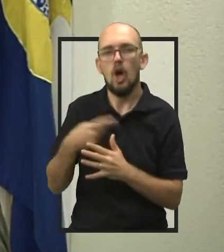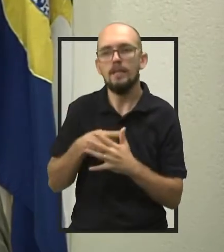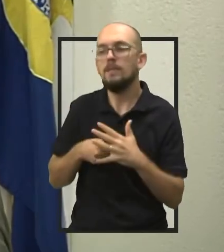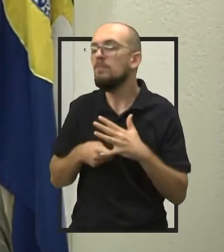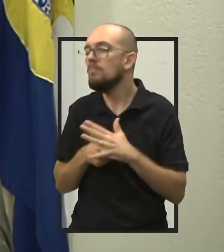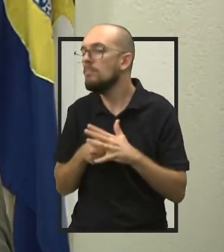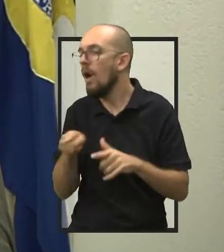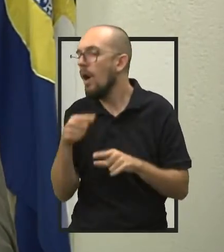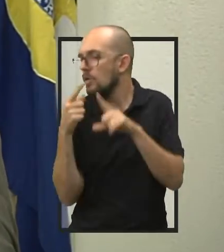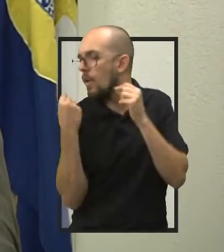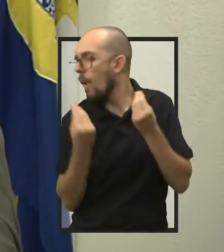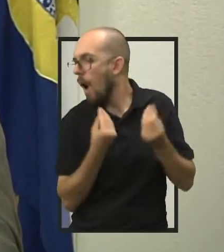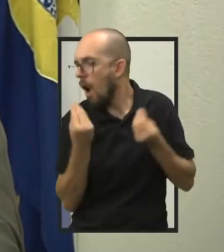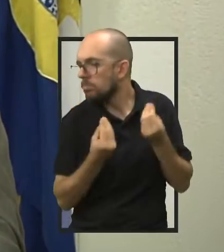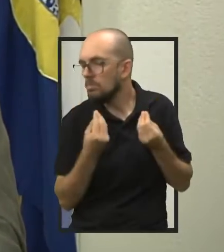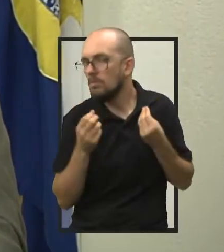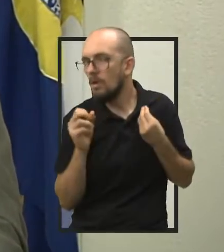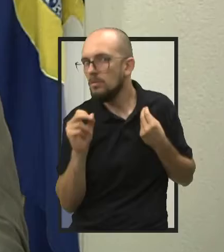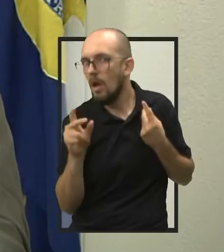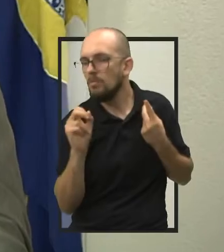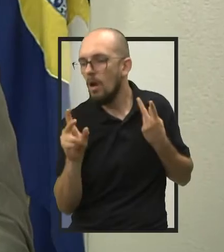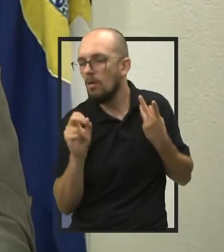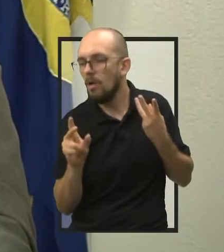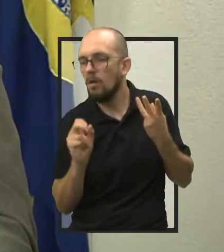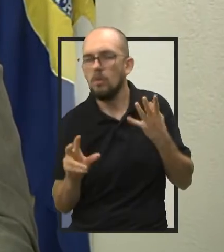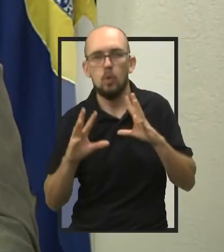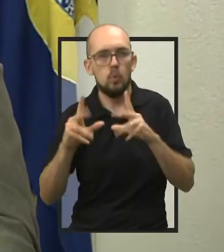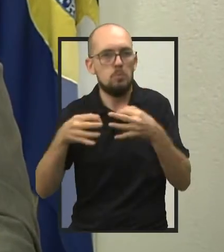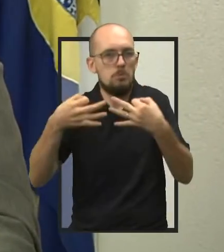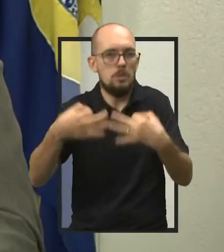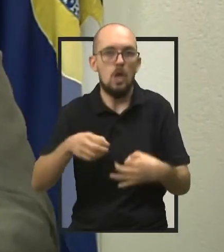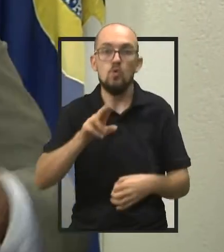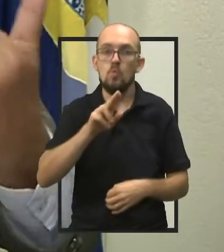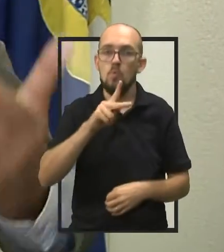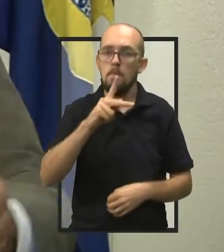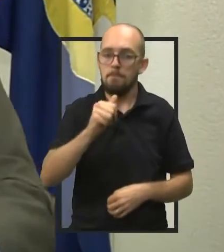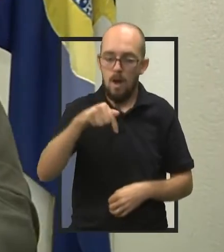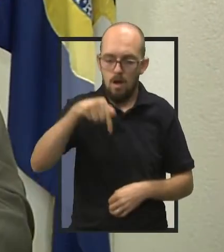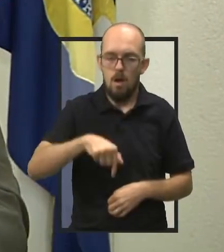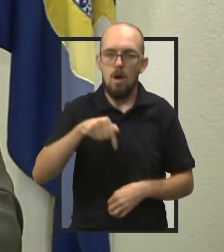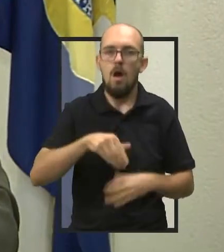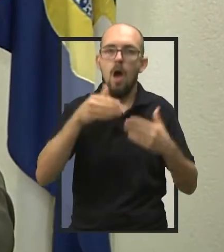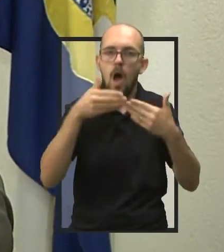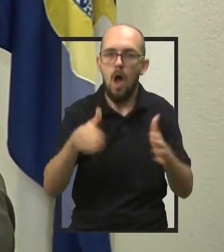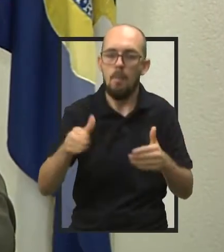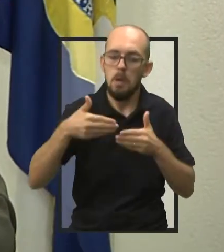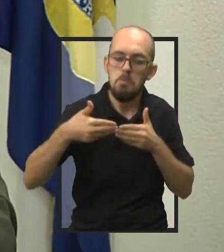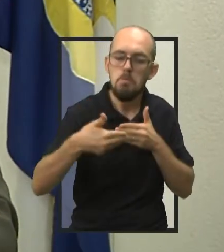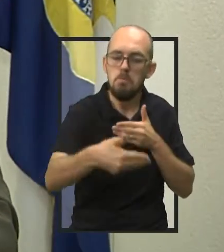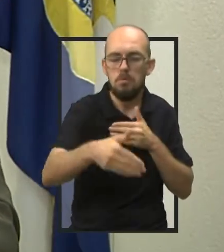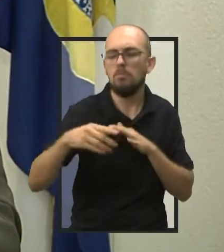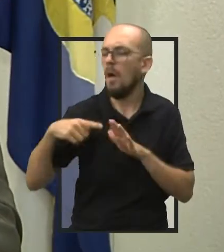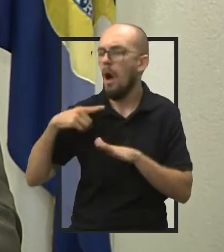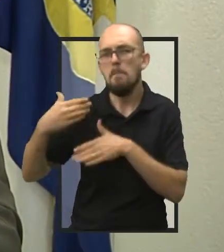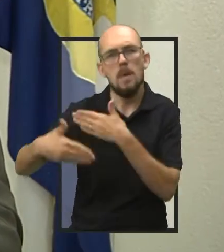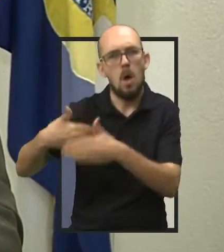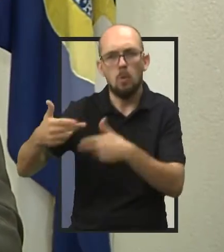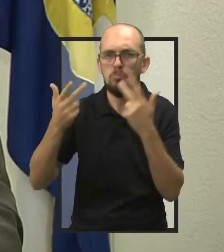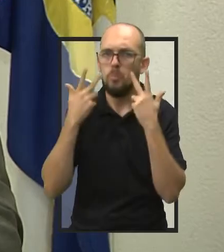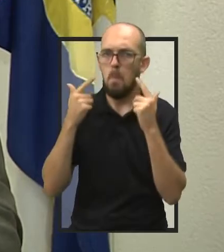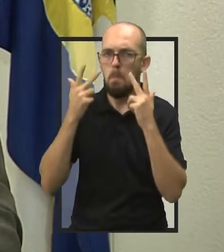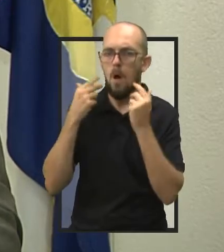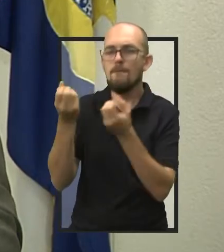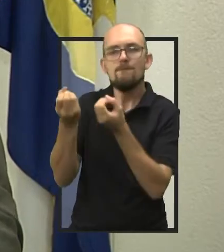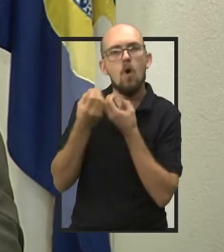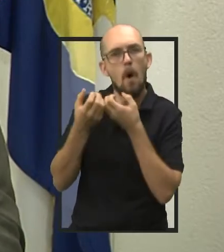município em relação à implantação da UPA, de uma outra UPA em nossa cidade, o processo está caminhando e todas as informações que